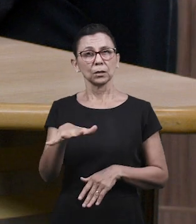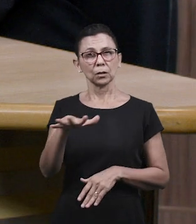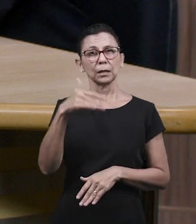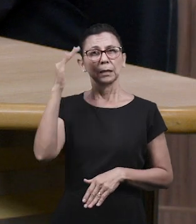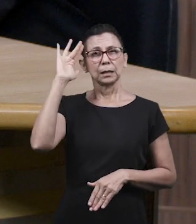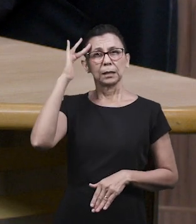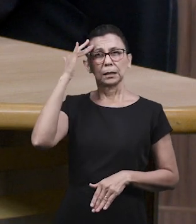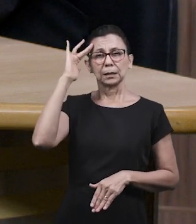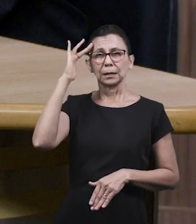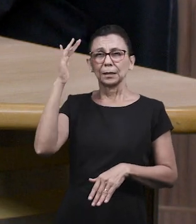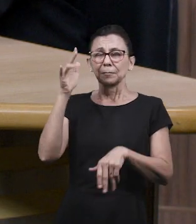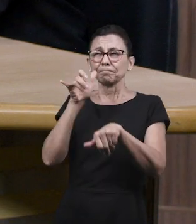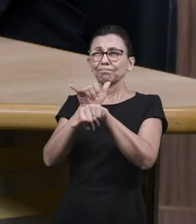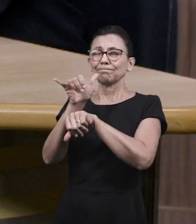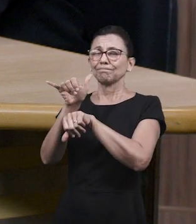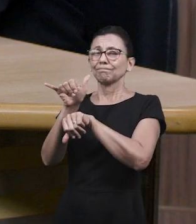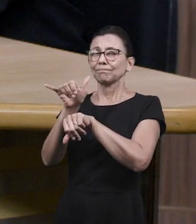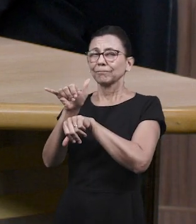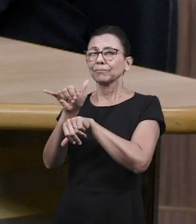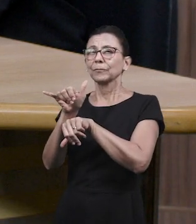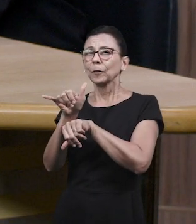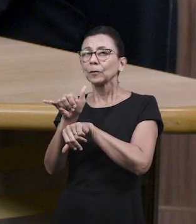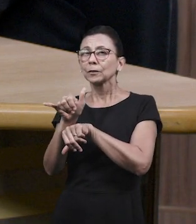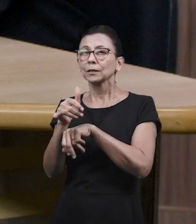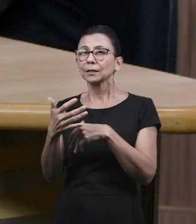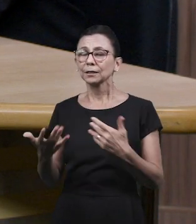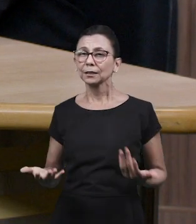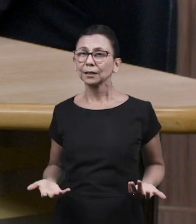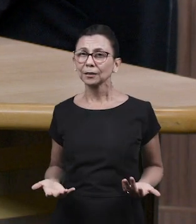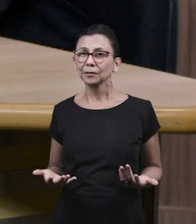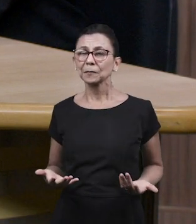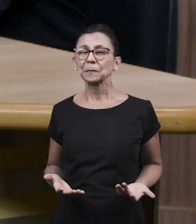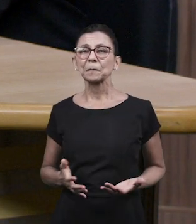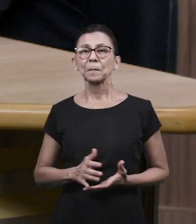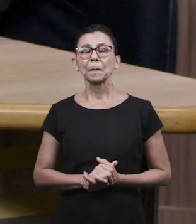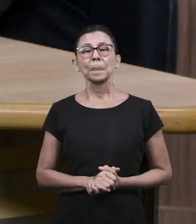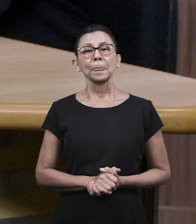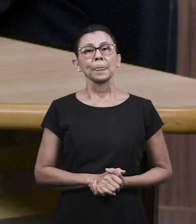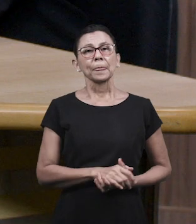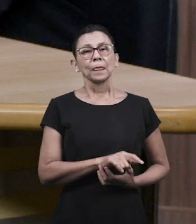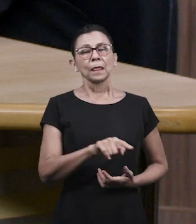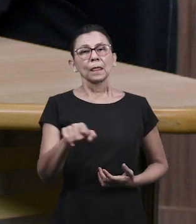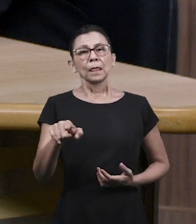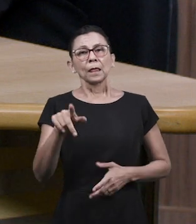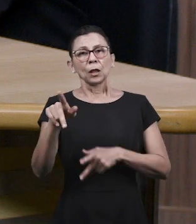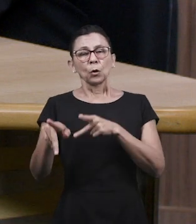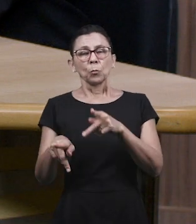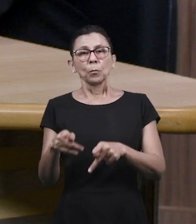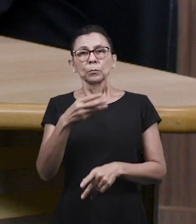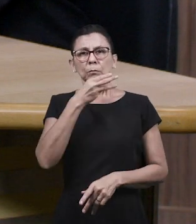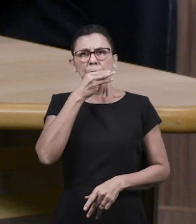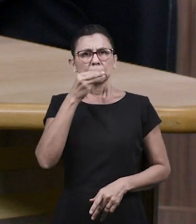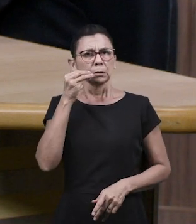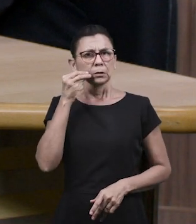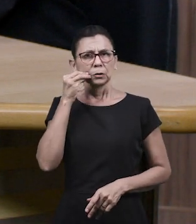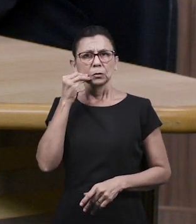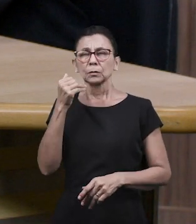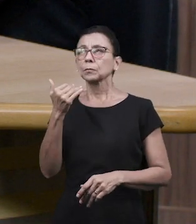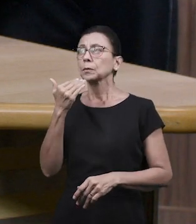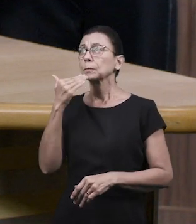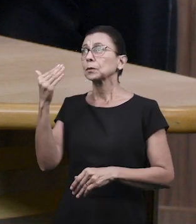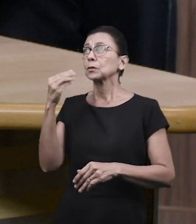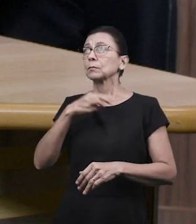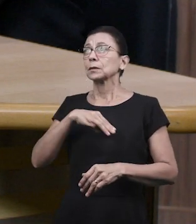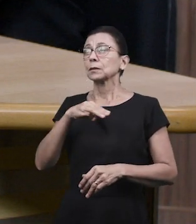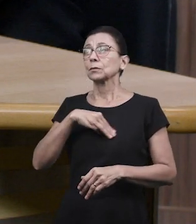aquela pregação de Jonas calou profundamente ao coração deles e eles foram jejuar para alcançar a misericórdia